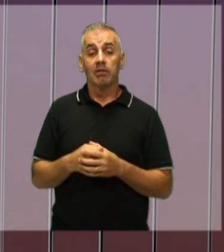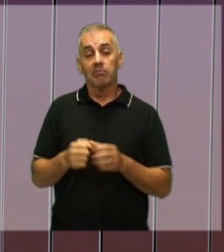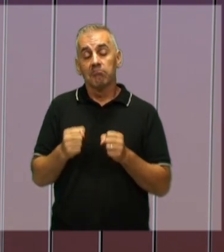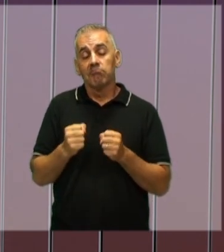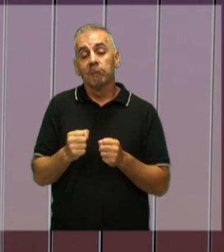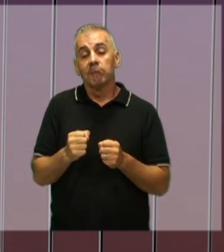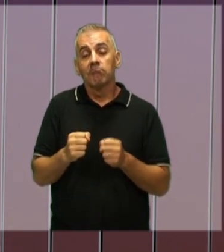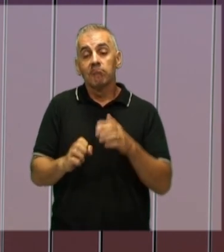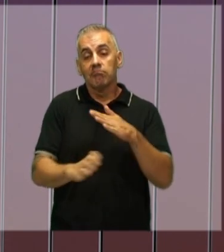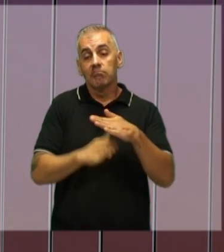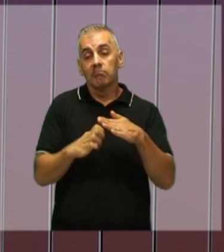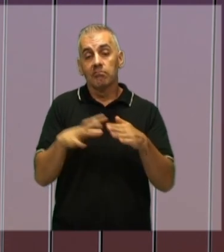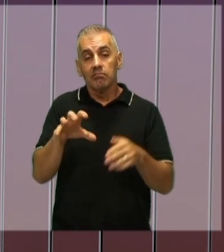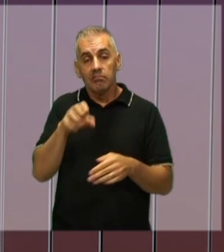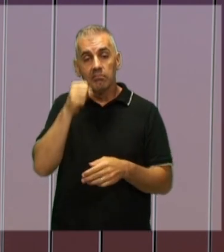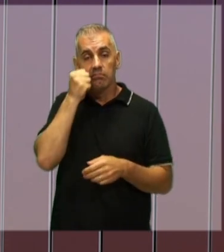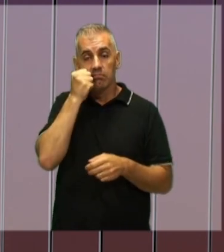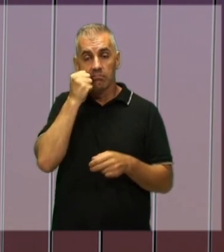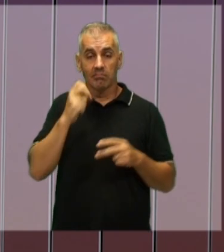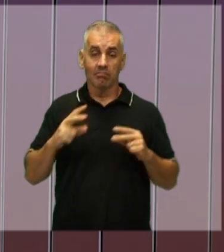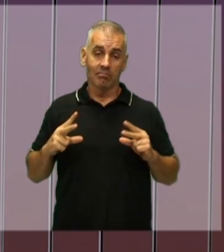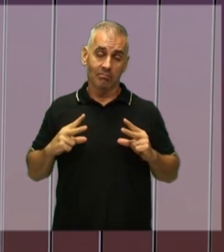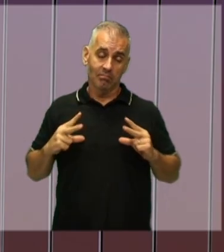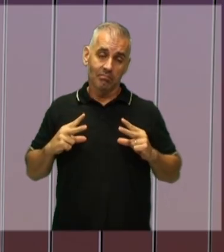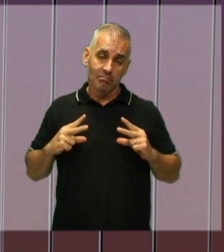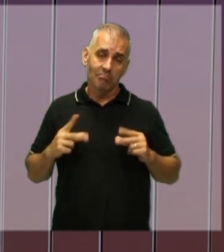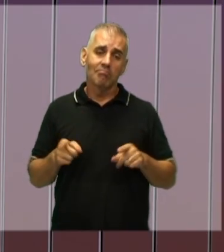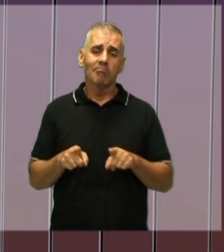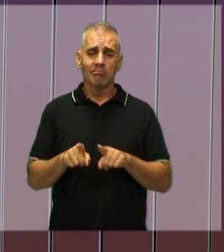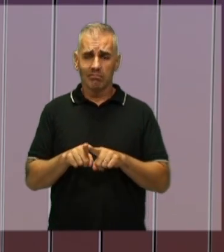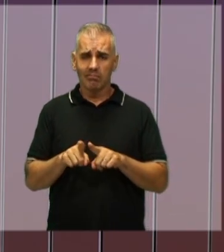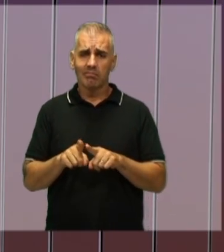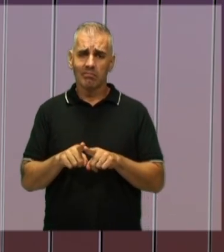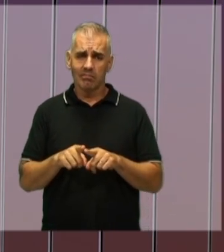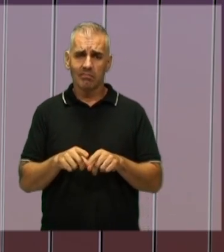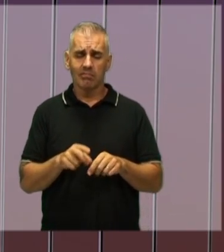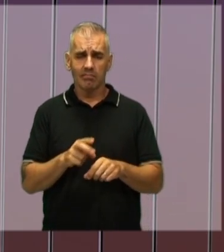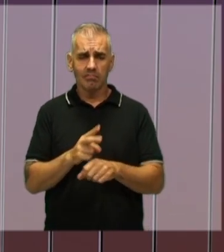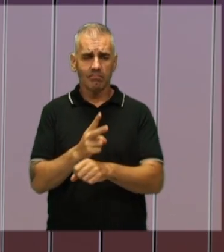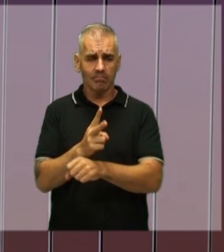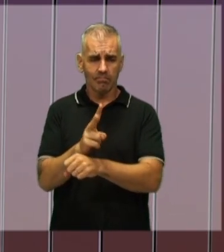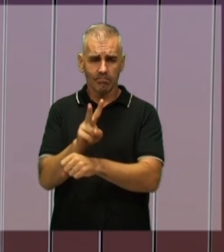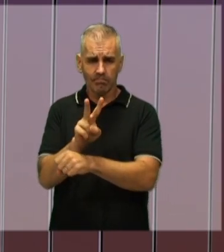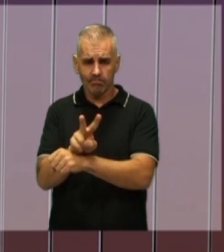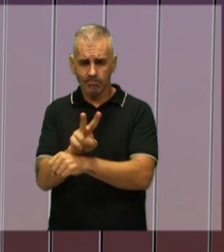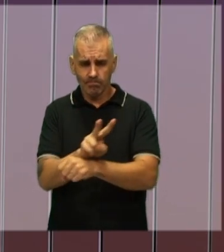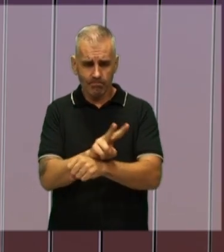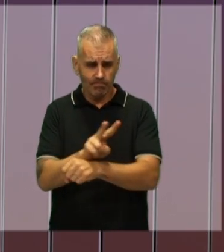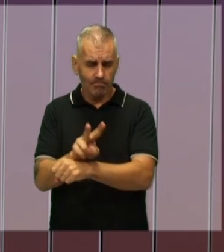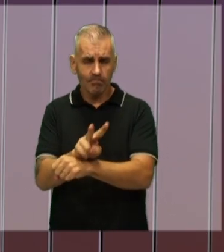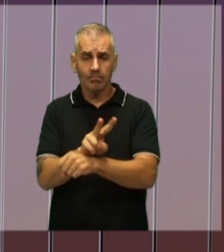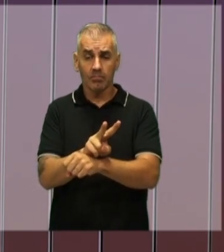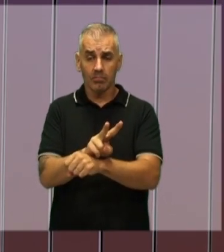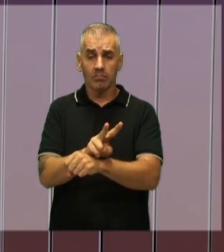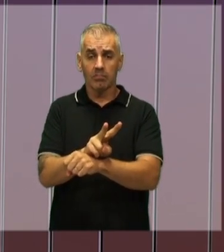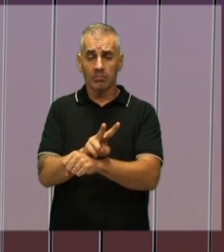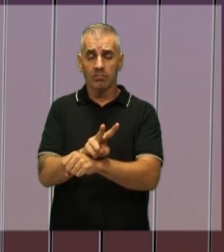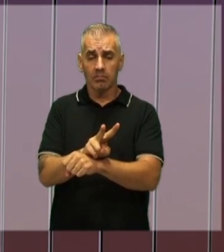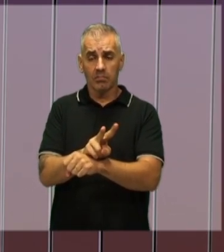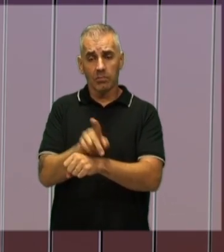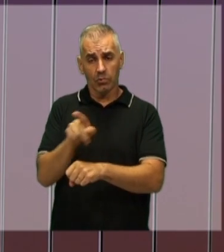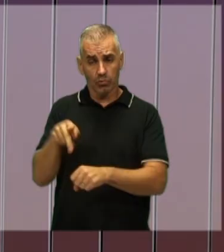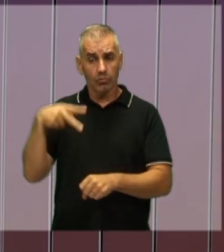empresa pode adotar, a empresa privada. Tá? E, claro, a fiscalização, porque uma das funções do vereador